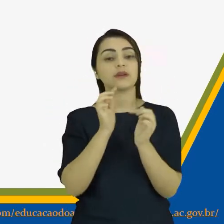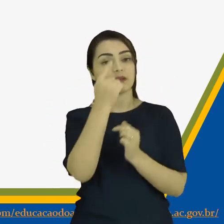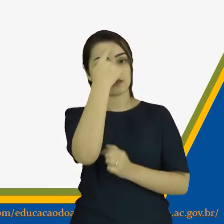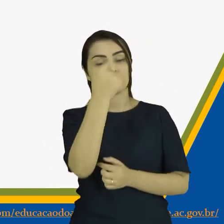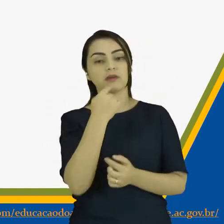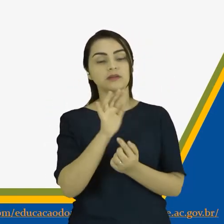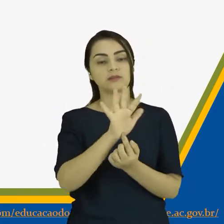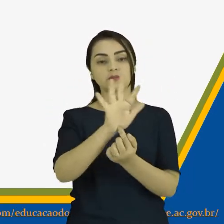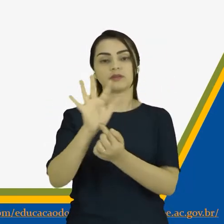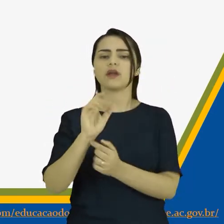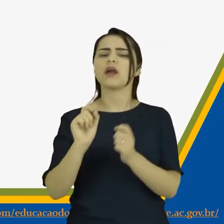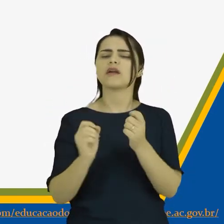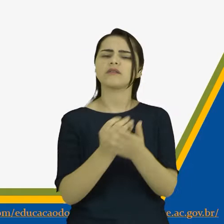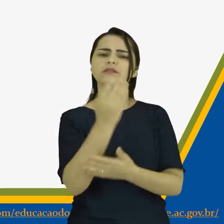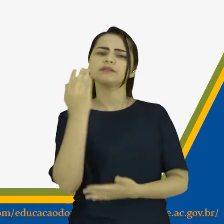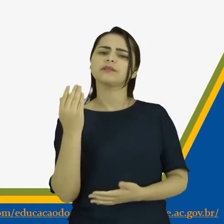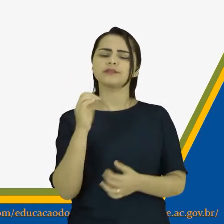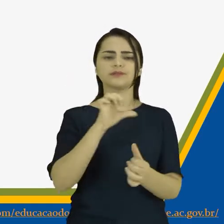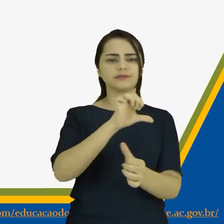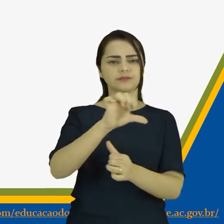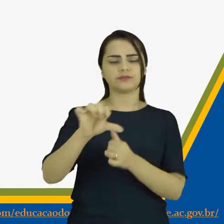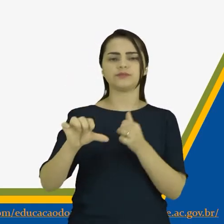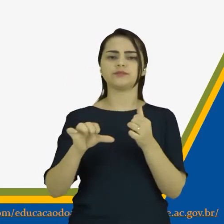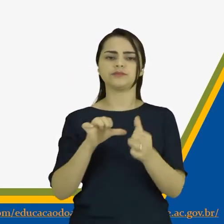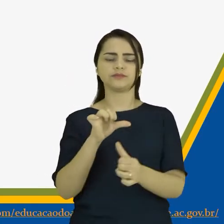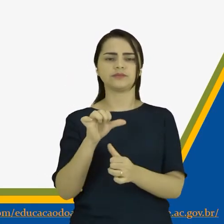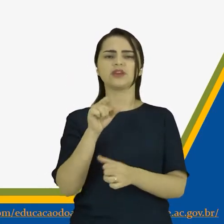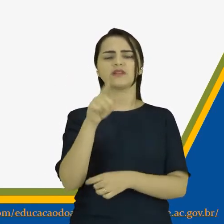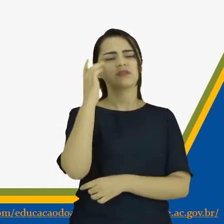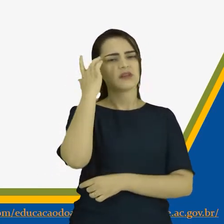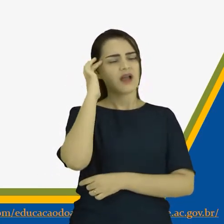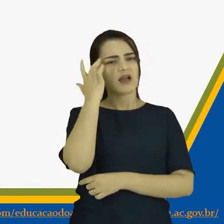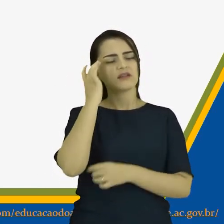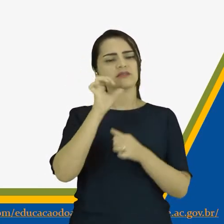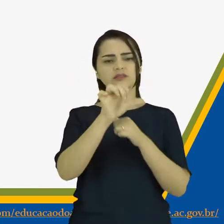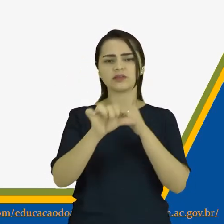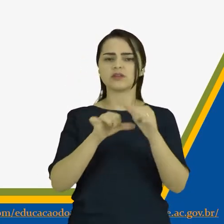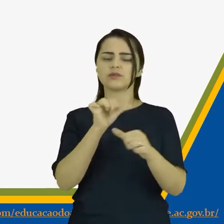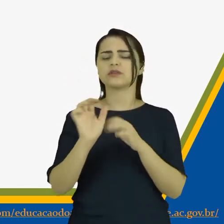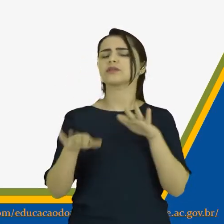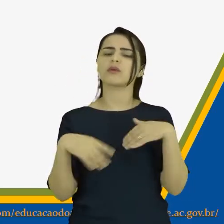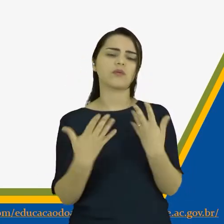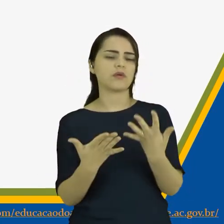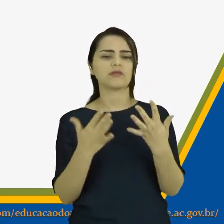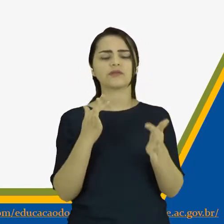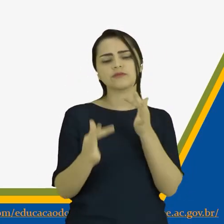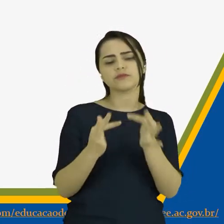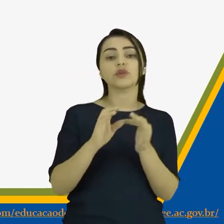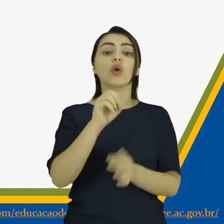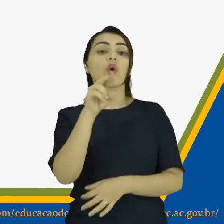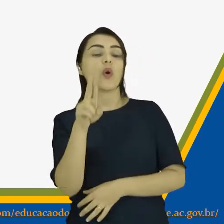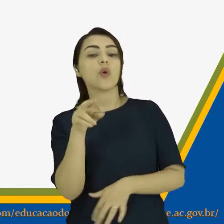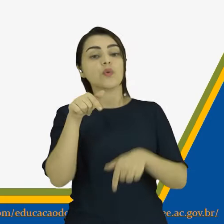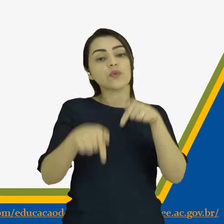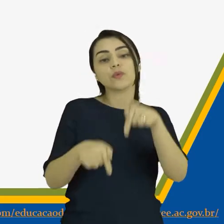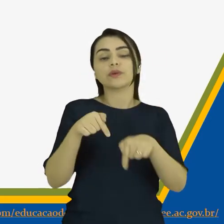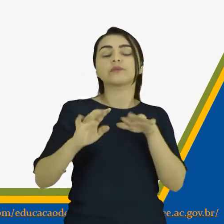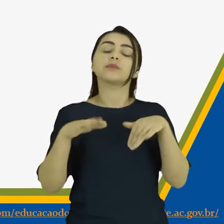Quando acontece esse tipo de transformação, você acha que é uma transformação física ou uma transformação química?